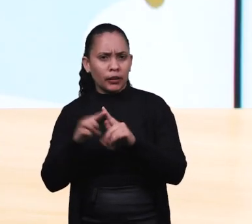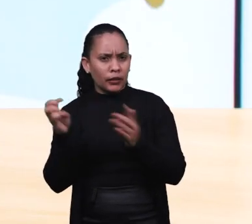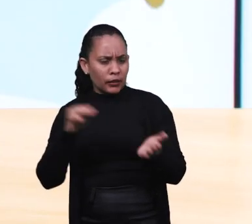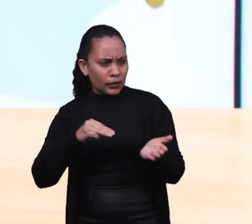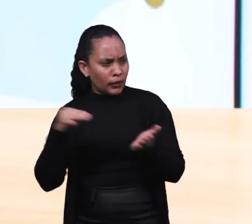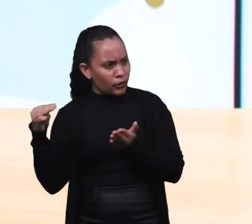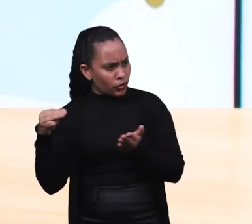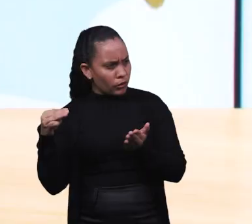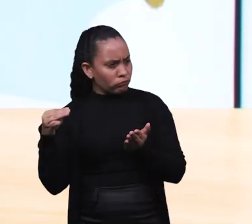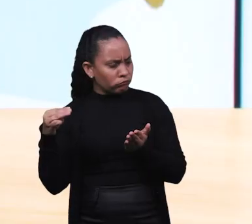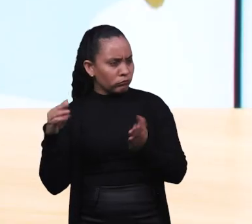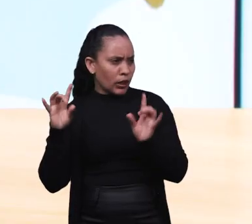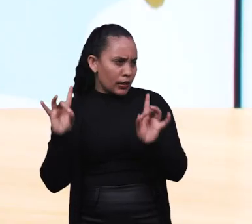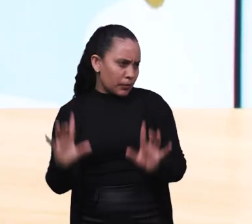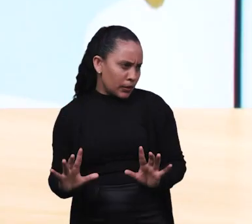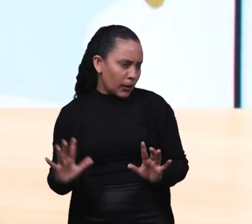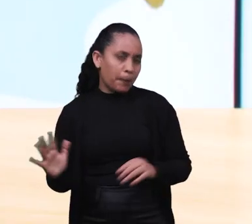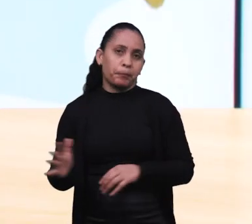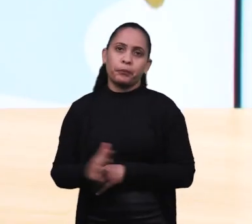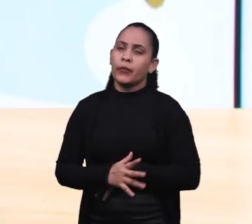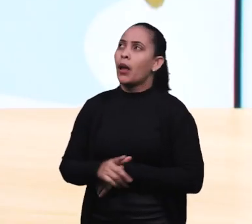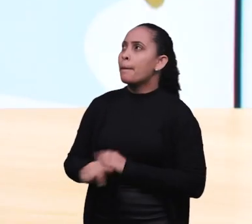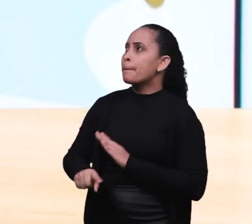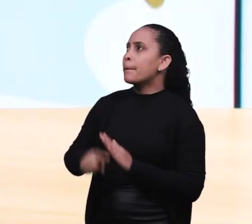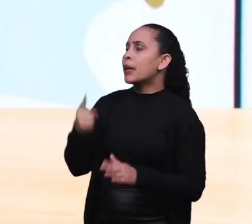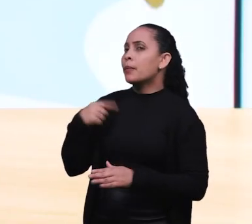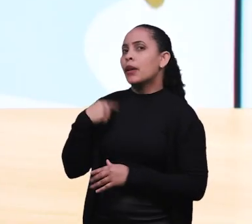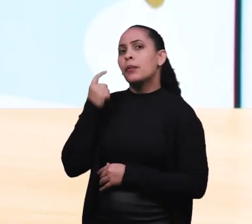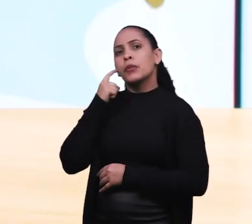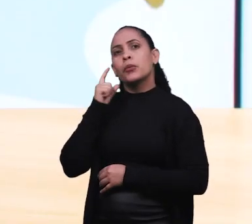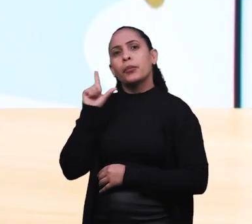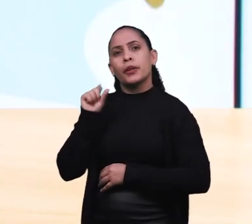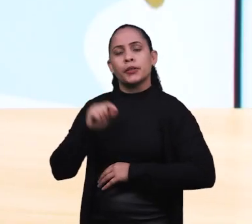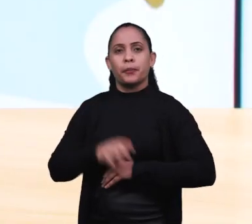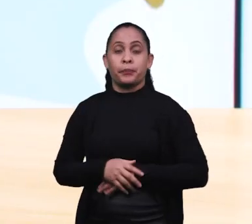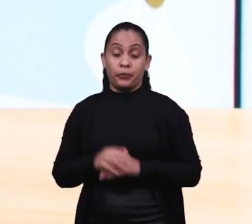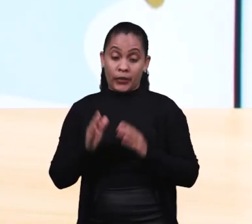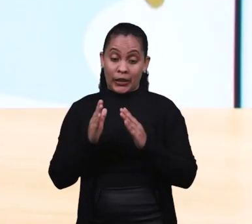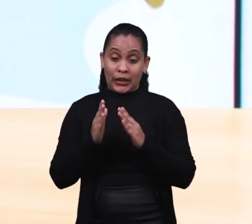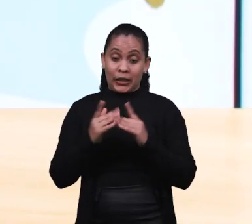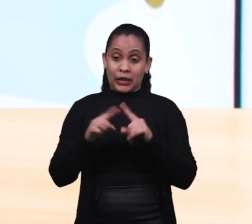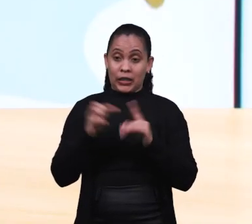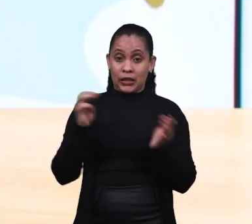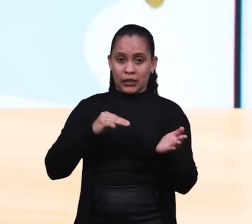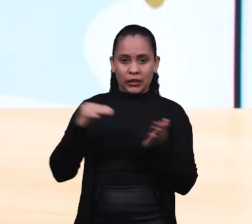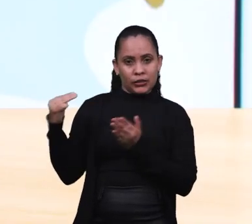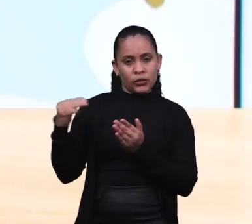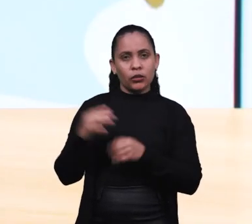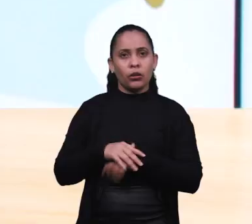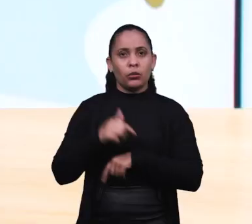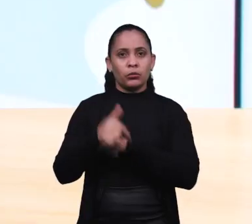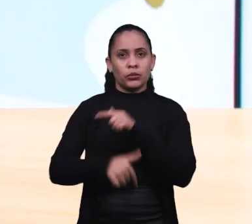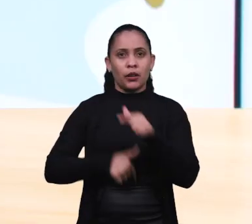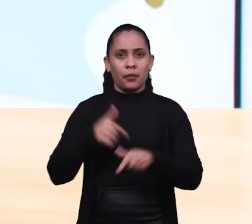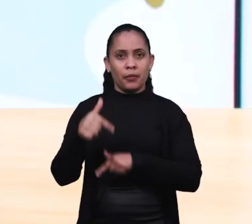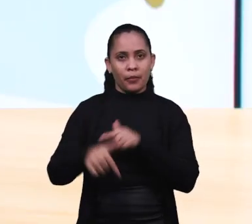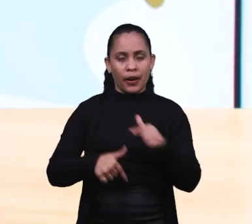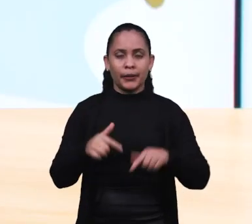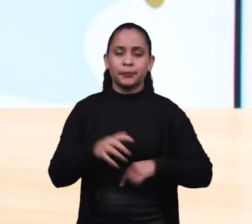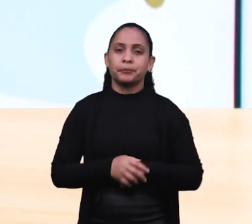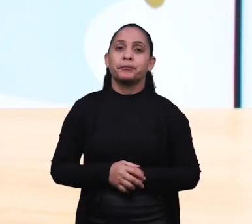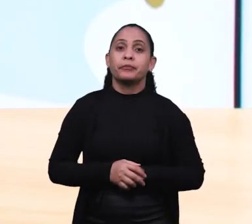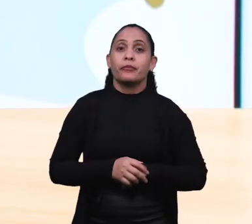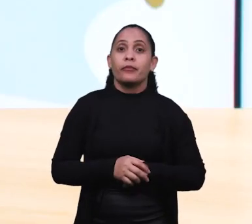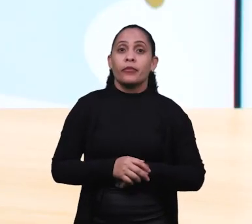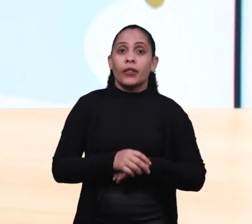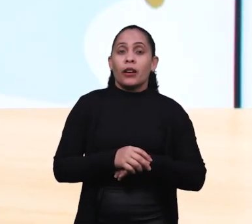da nossa igreja, onde, primeiramente, quando começou aqui o trabalho também da Rádio Manaim, nós começamos a ver Libras